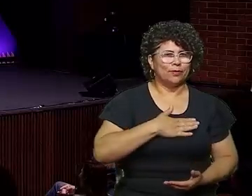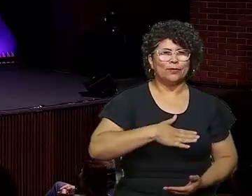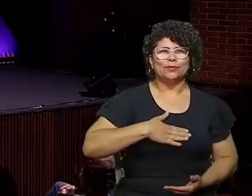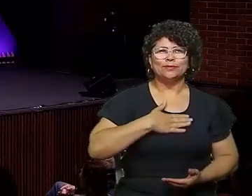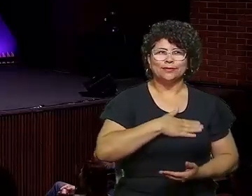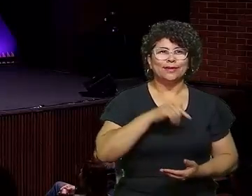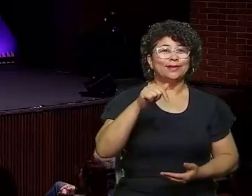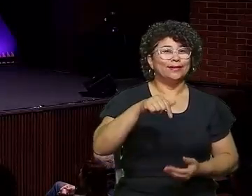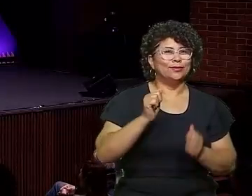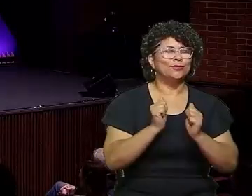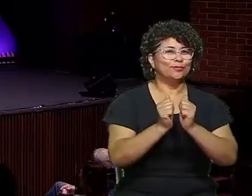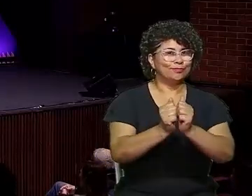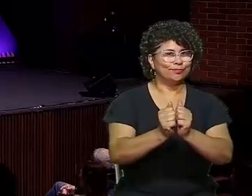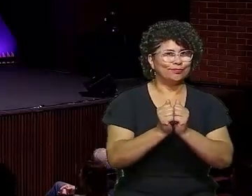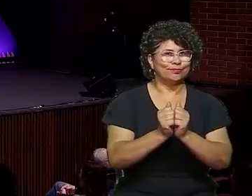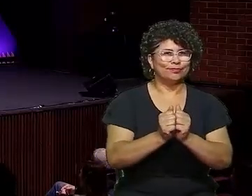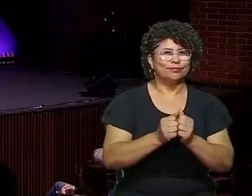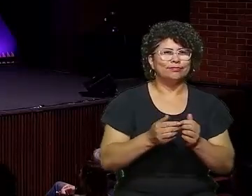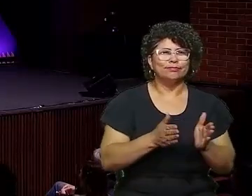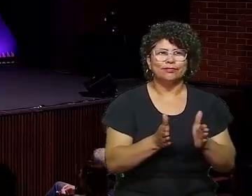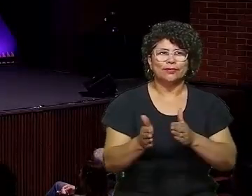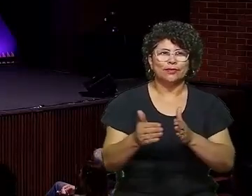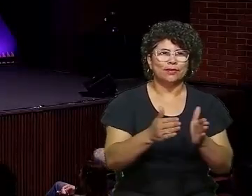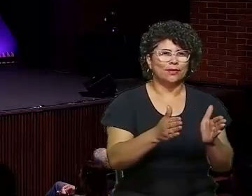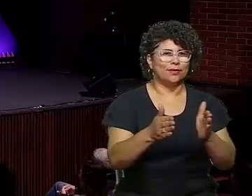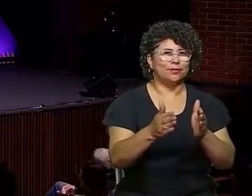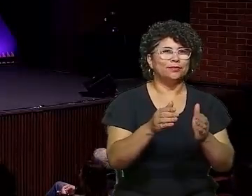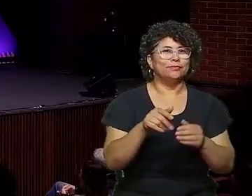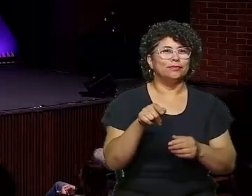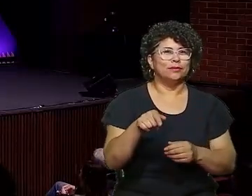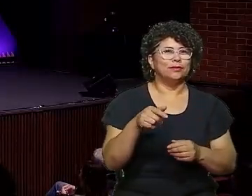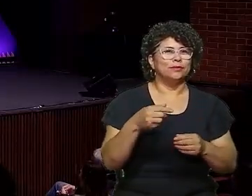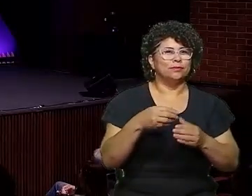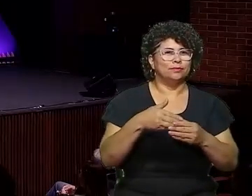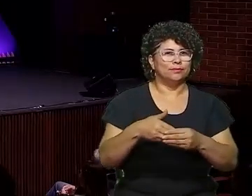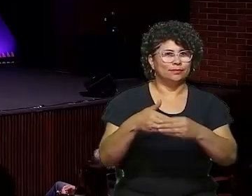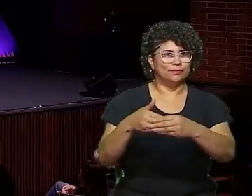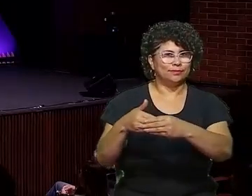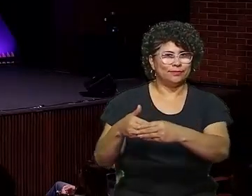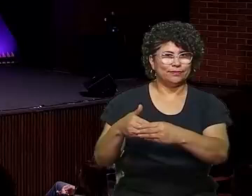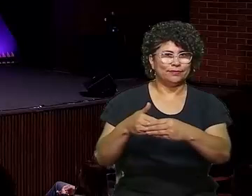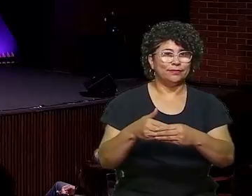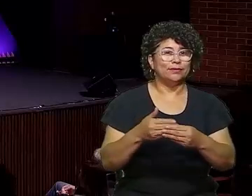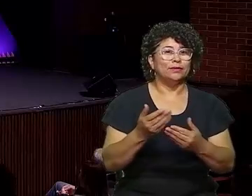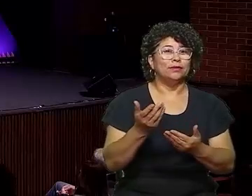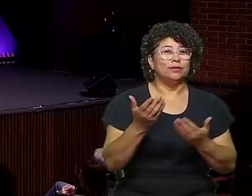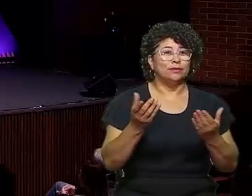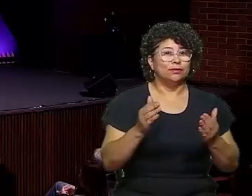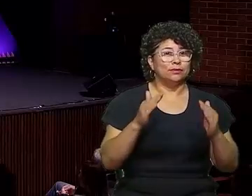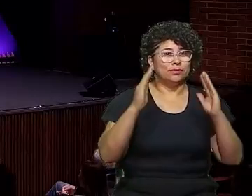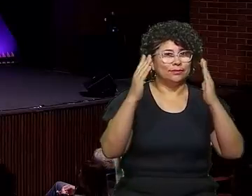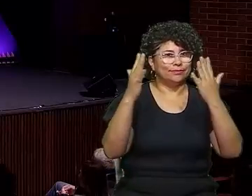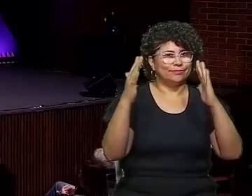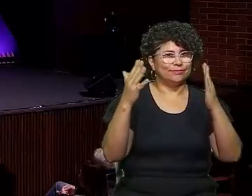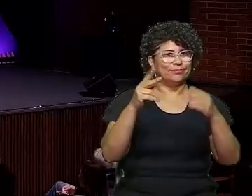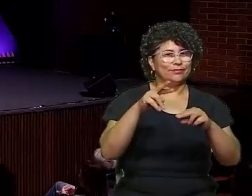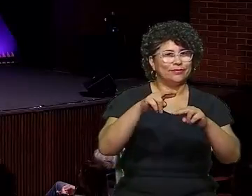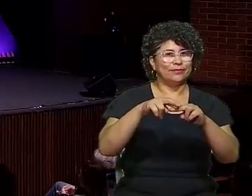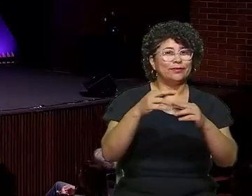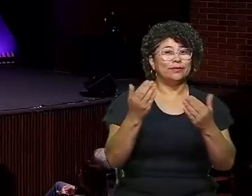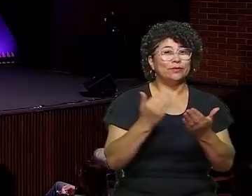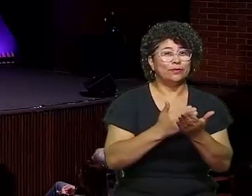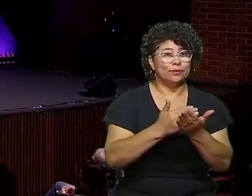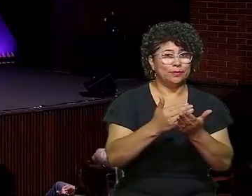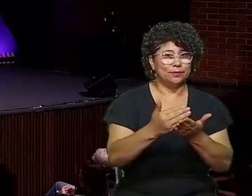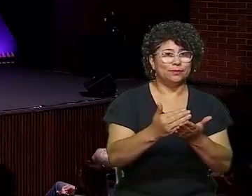Libras. E no canto esquerdo estão as logomarcas das marcas patrocinadoras do evento. O palco possui uma longa mesa azul marinho e branca.